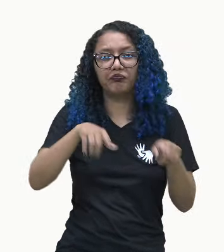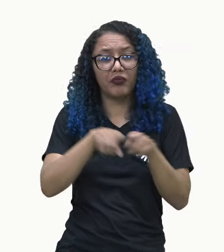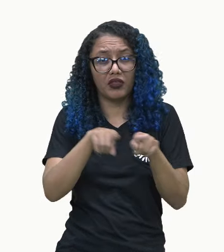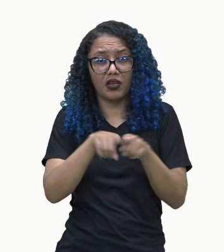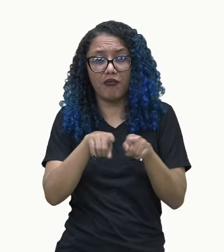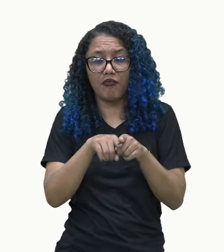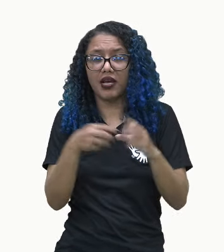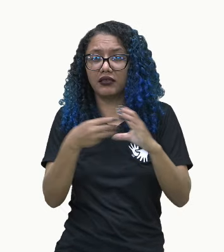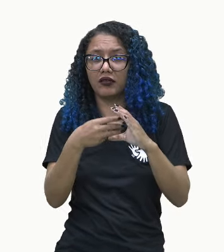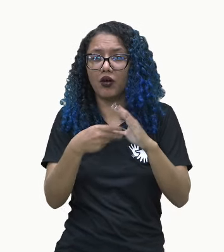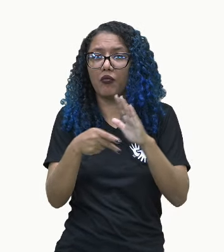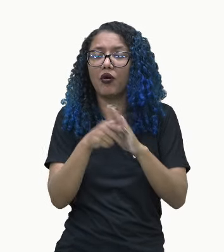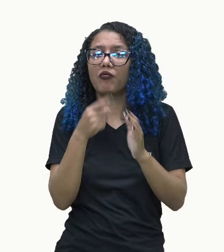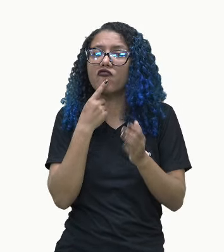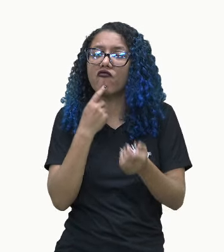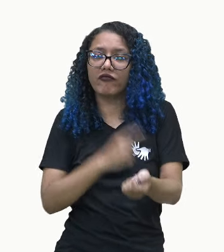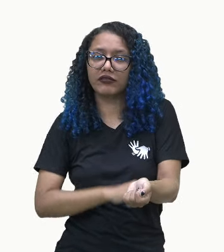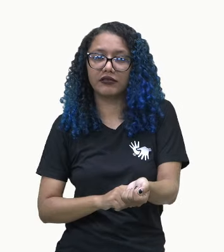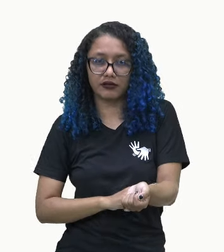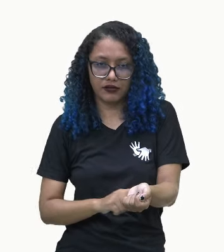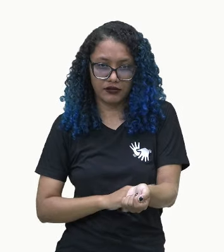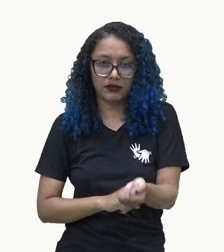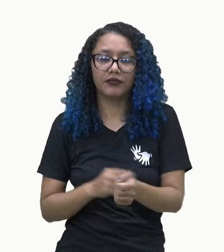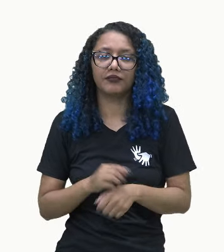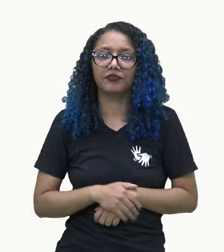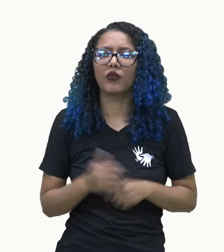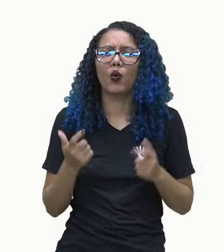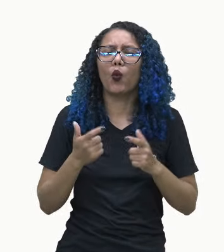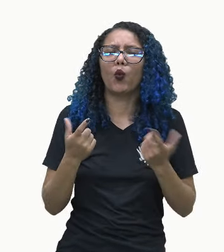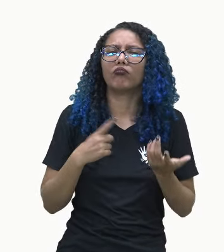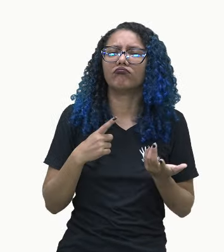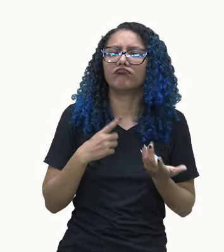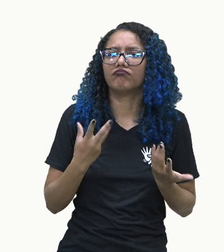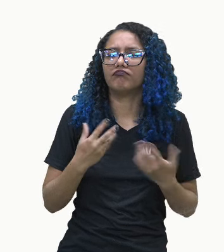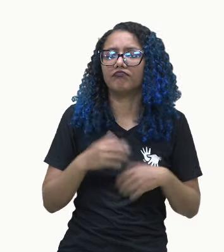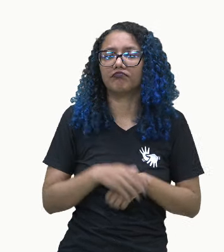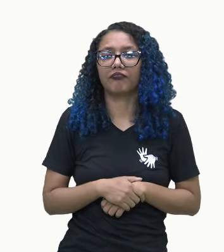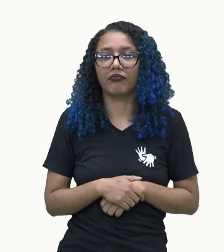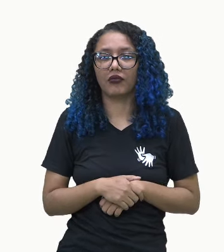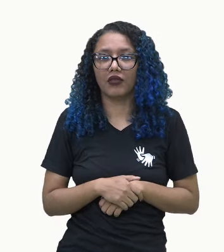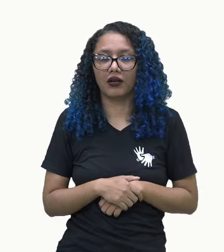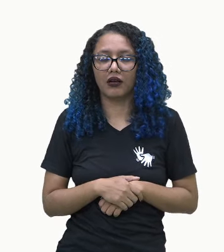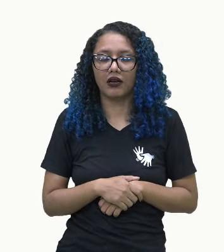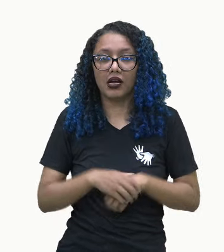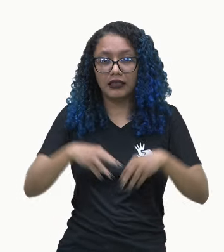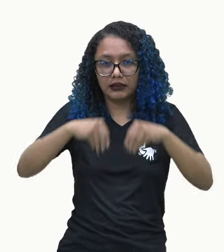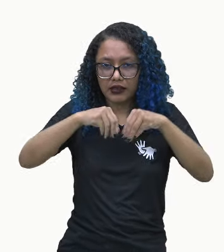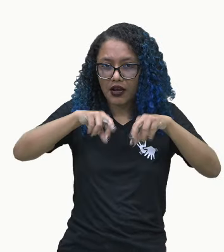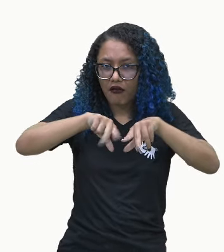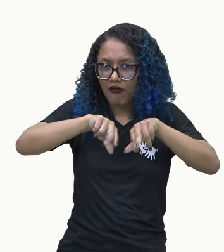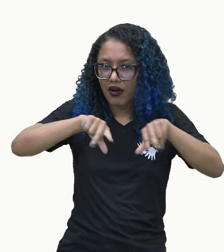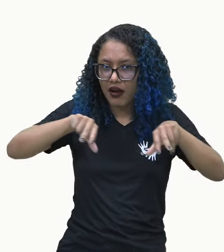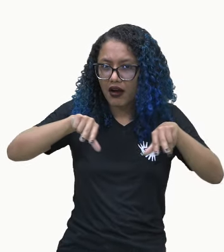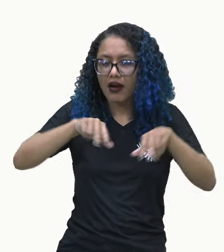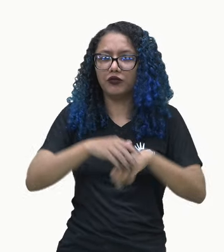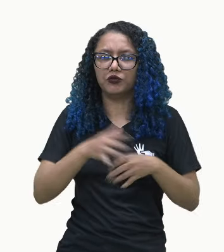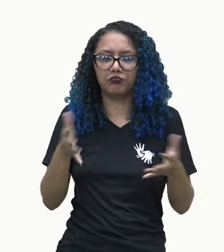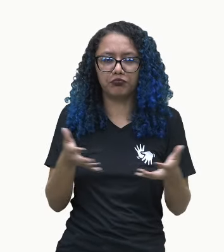Do tecido sanguíneo. Então, elas são encontradas em cereais integrais, vegetais,